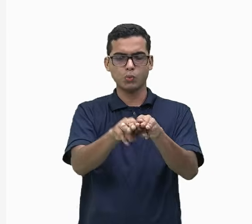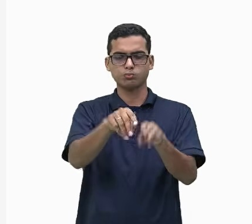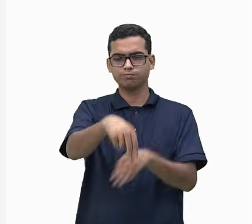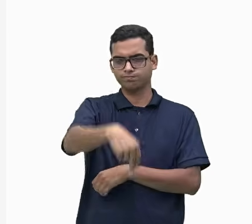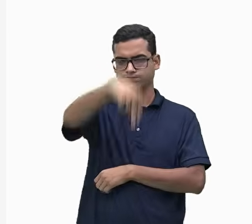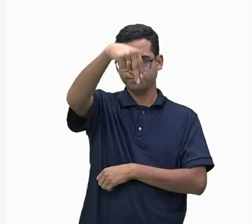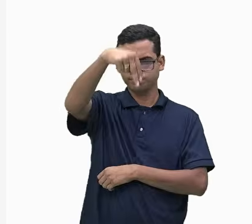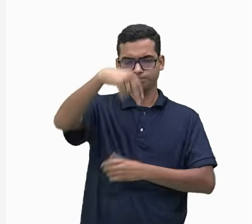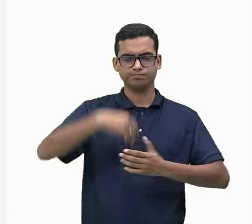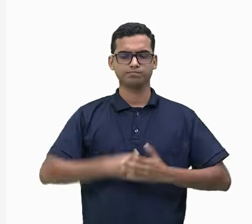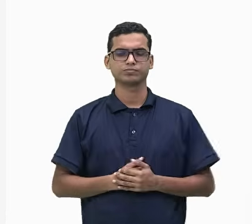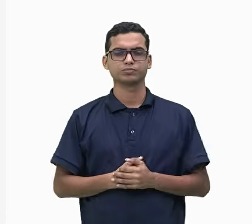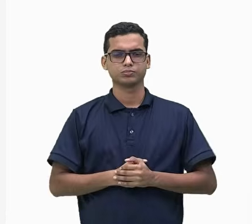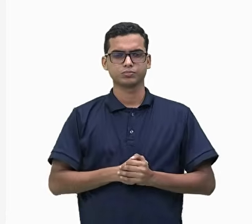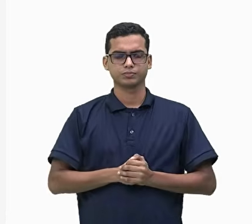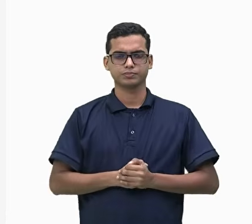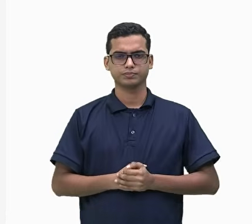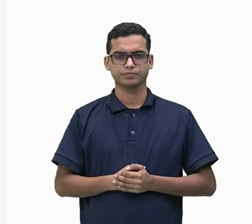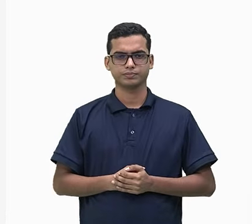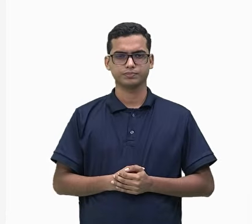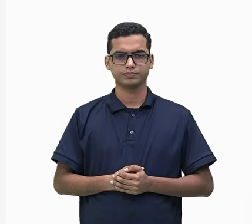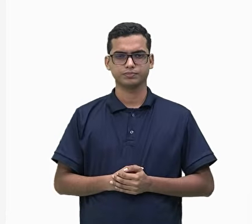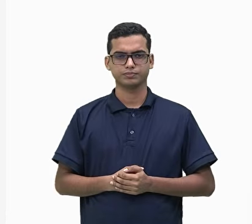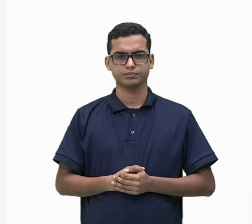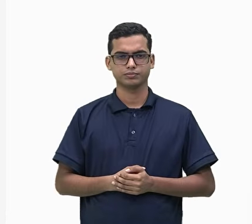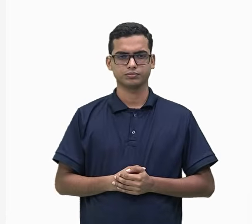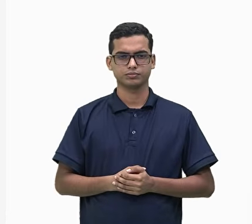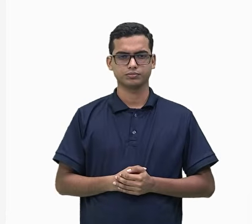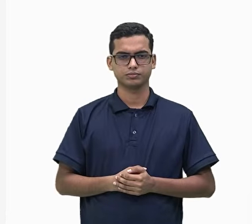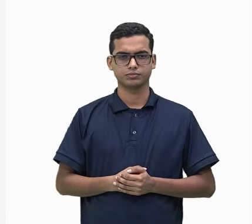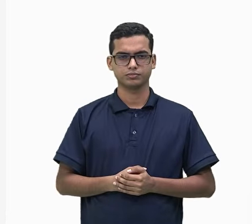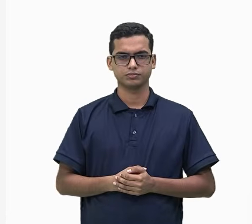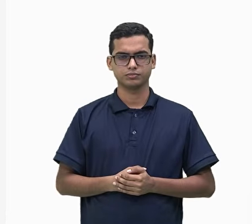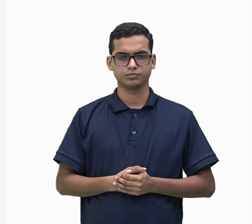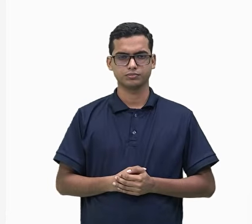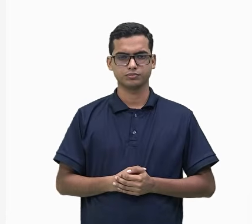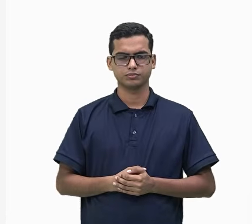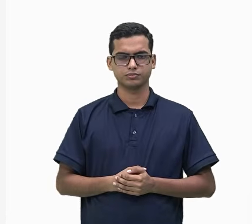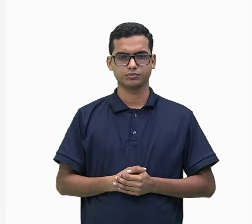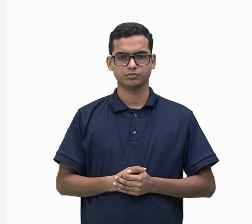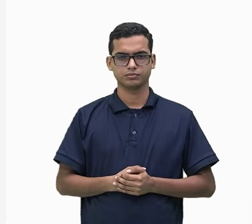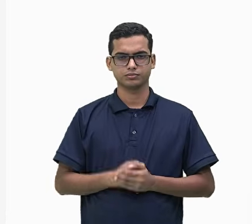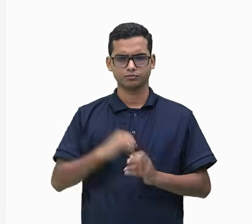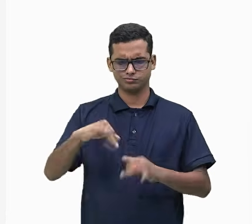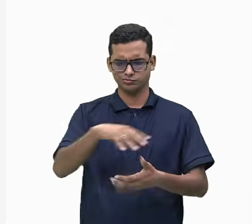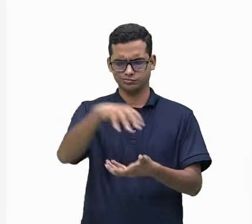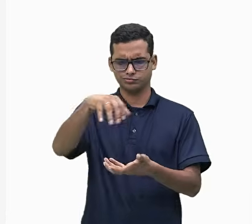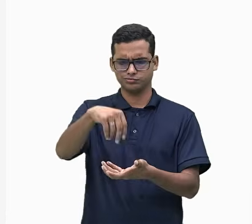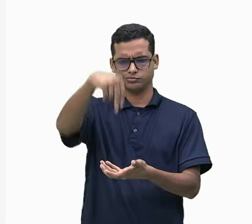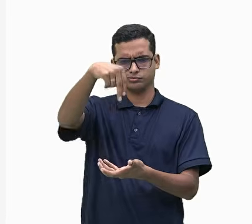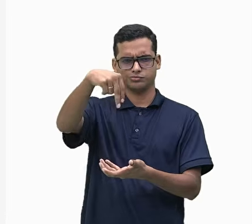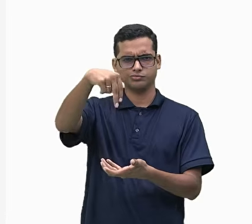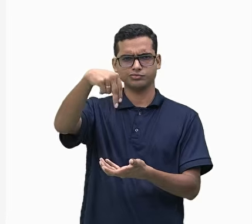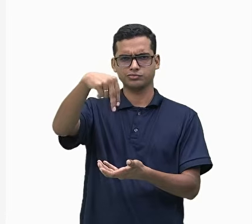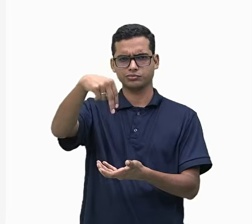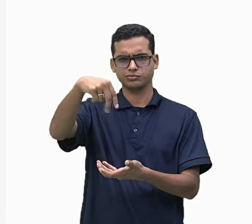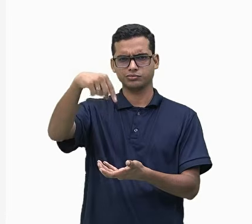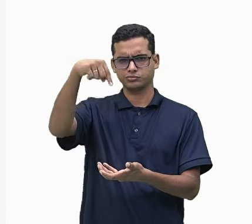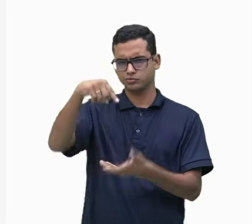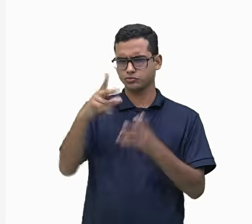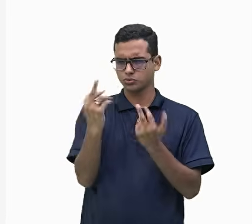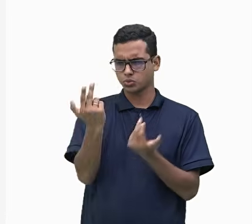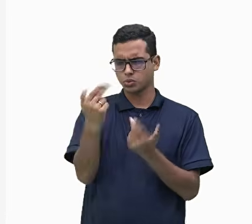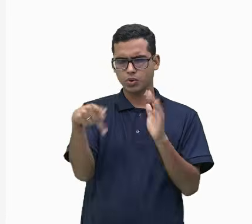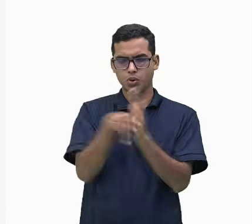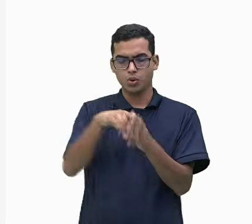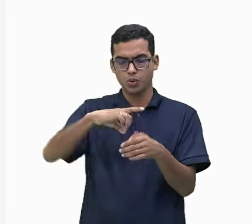O polo magnético, gente, não fica no mesmo lugar que o polo norte geográfico, tá?